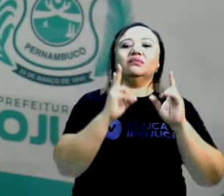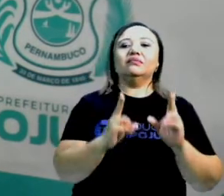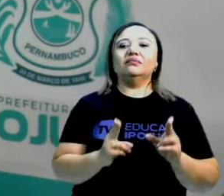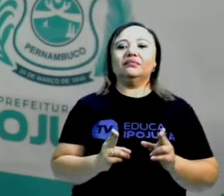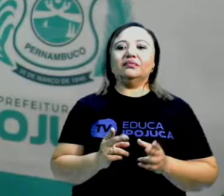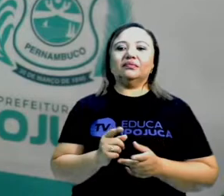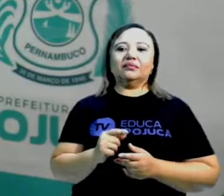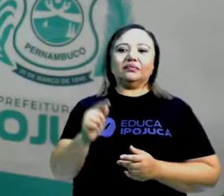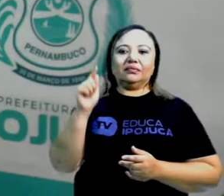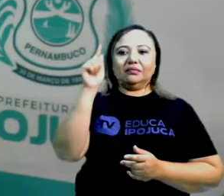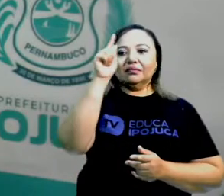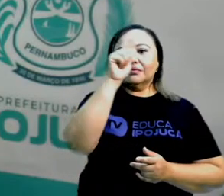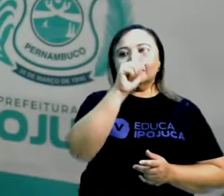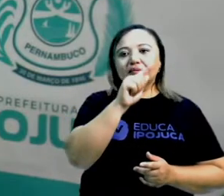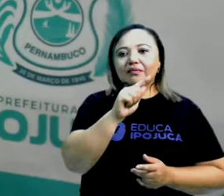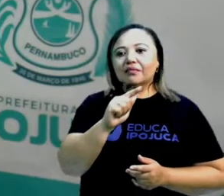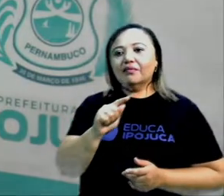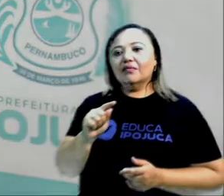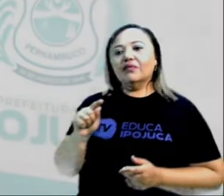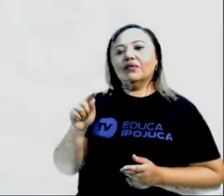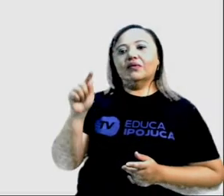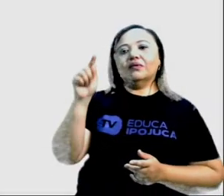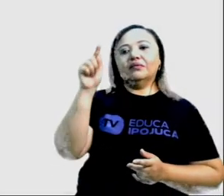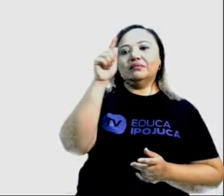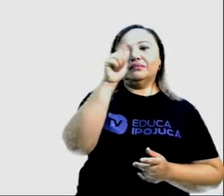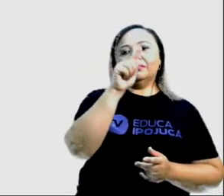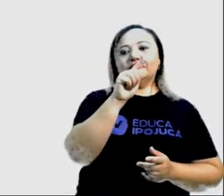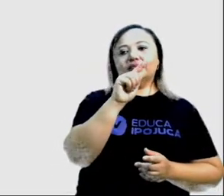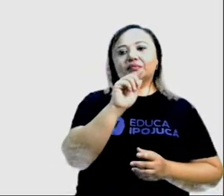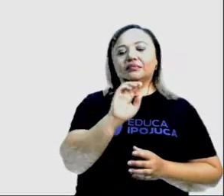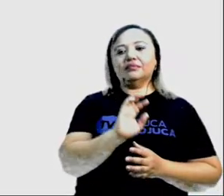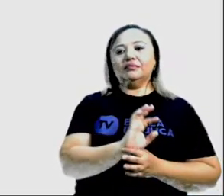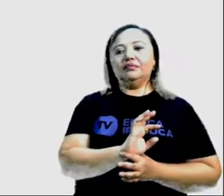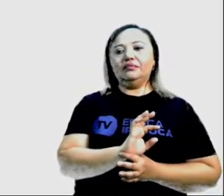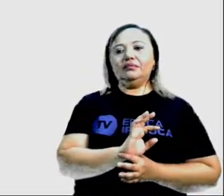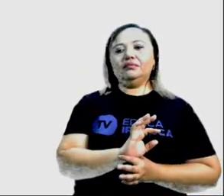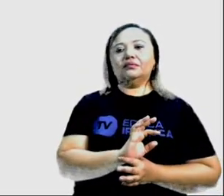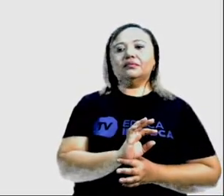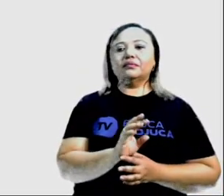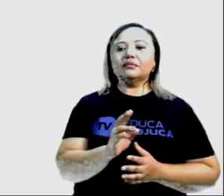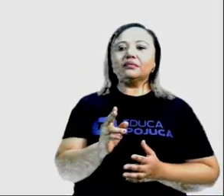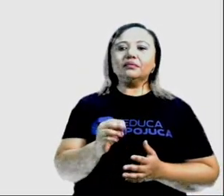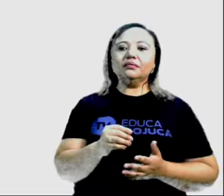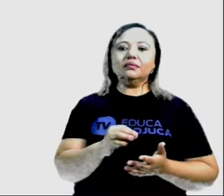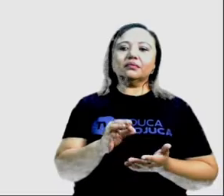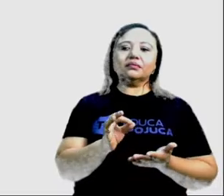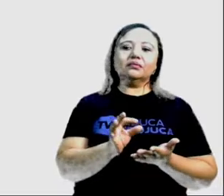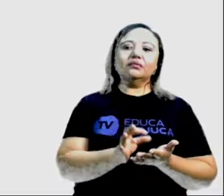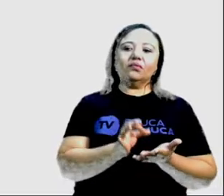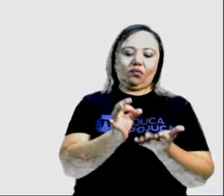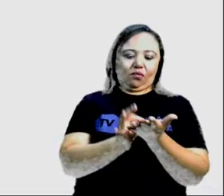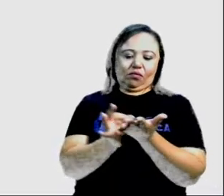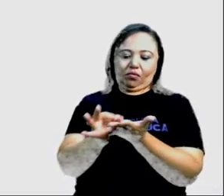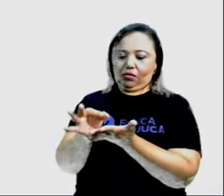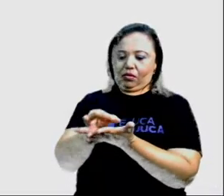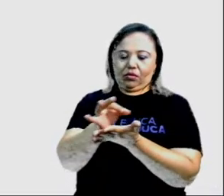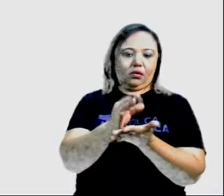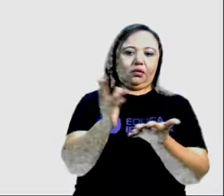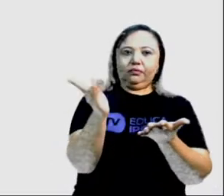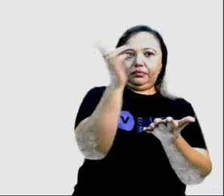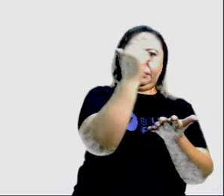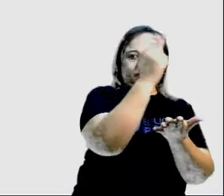O círculo. Olha aí. Sabe aqueles desenhos que a gente faz com a moeda, com as